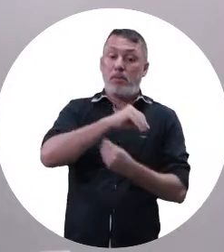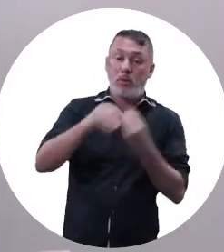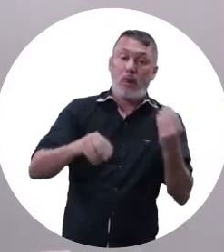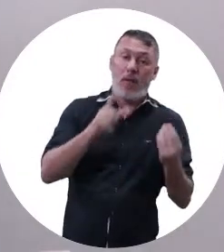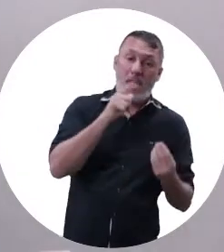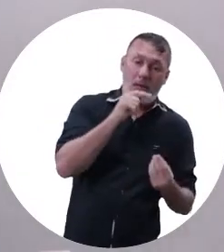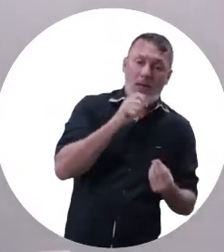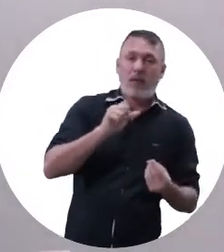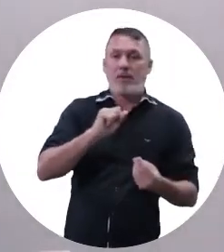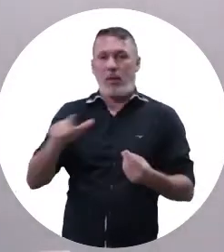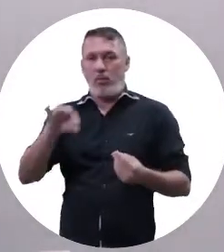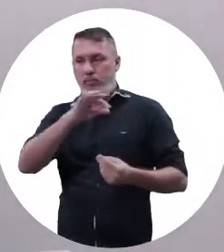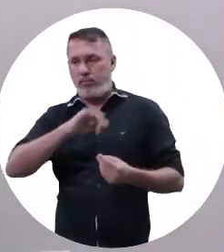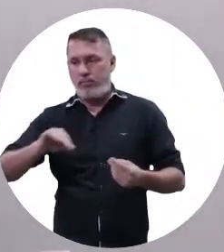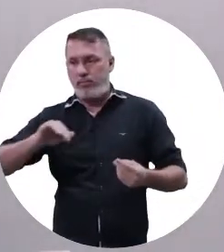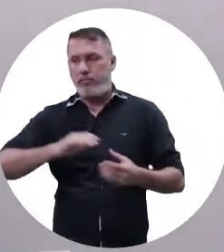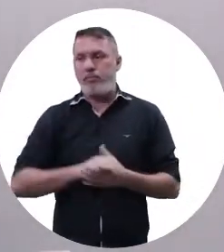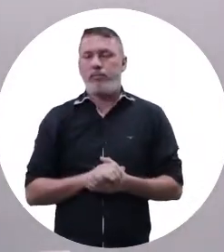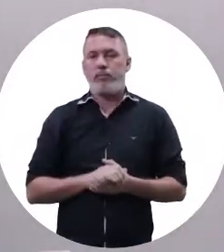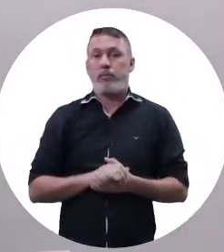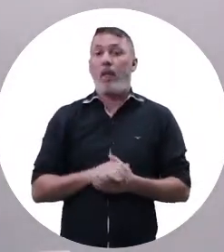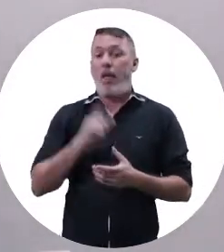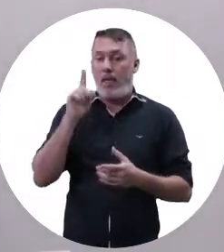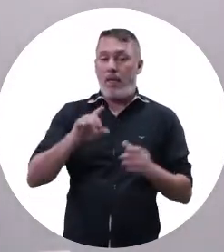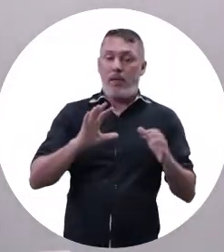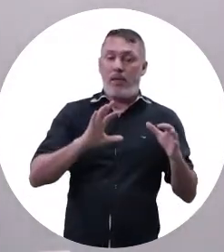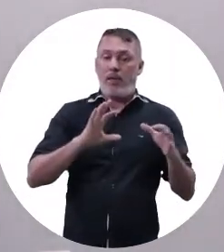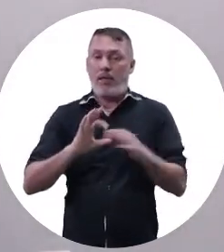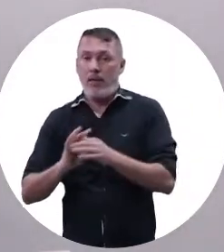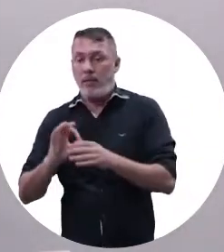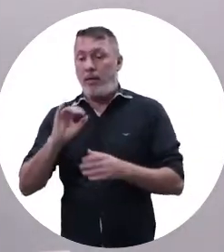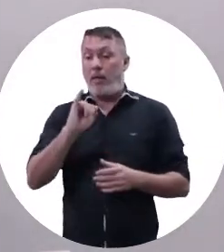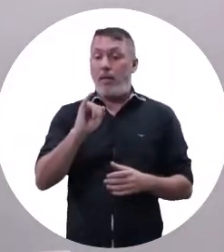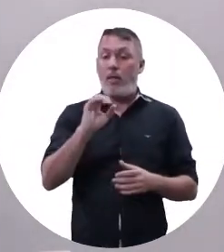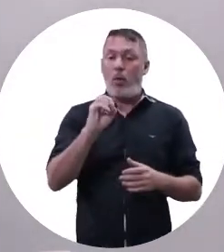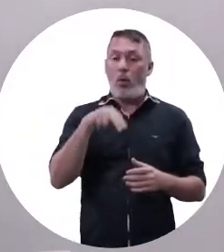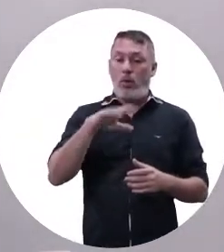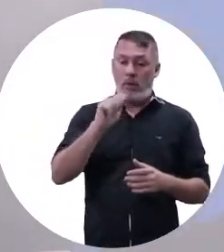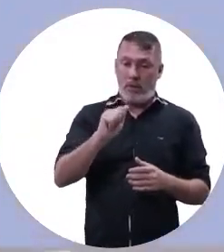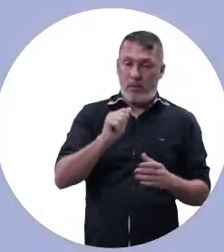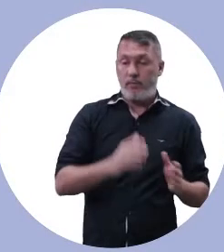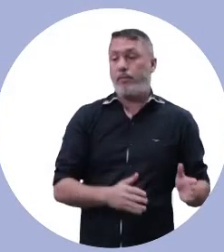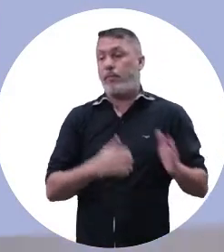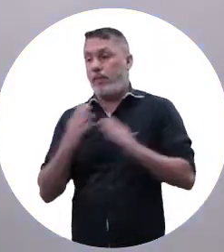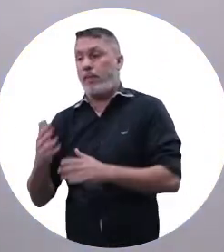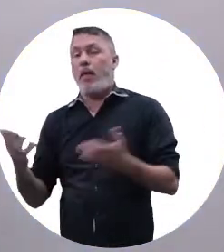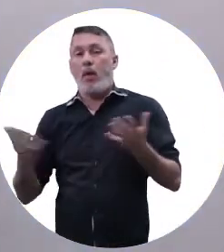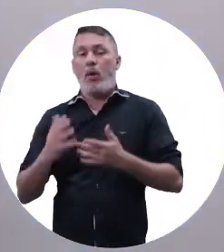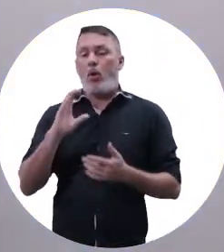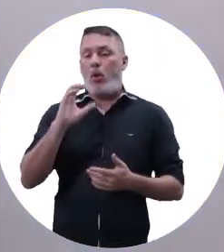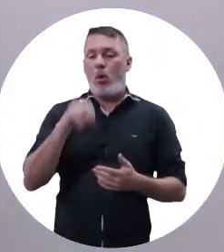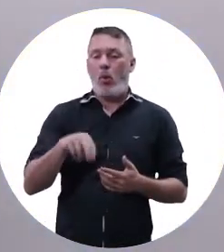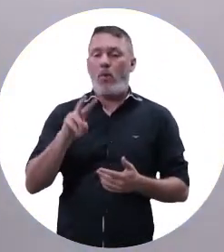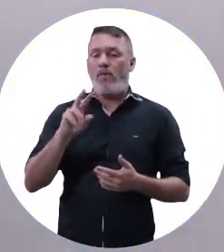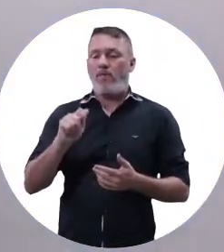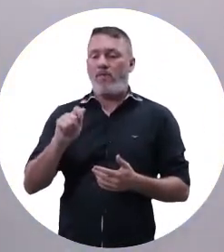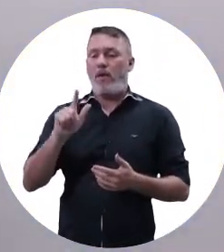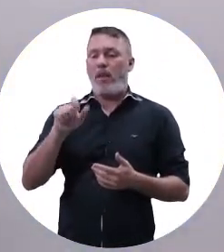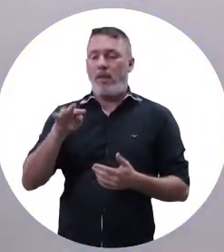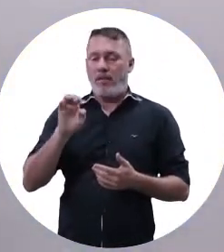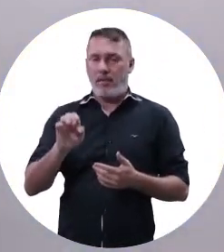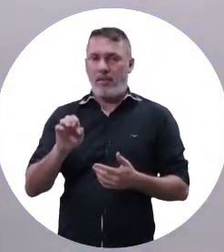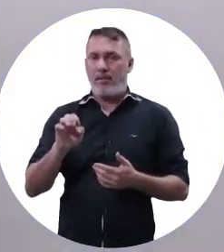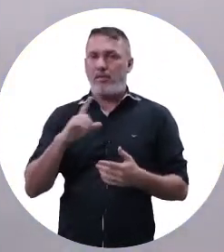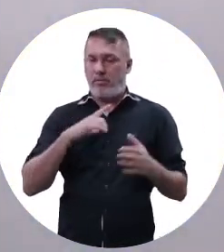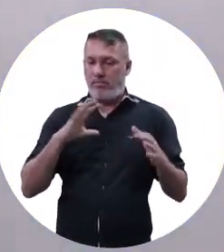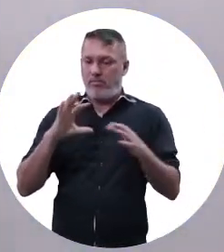dissolvidos em água ou quando estão fundidos. Isso é ligação iônica. Vamos para a ligação covalente. Após analisar a ligação iônica, o outro